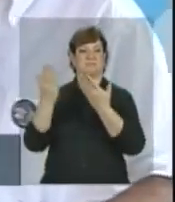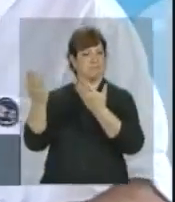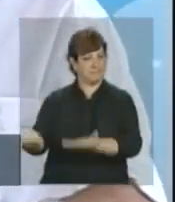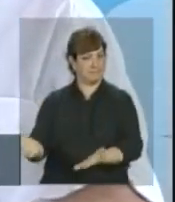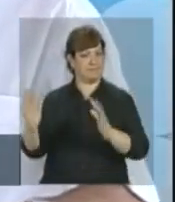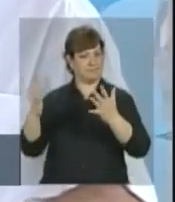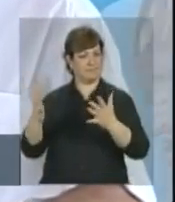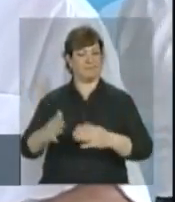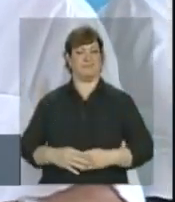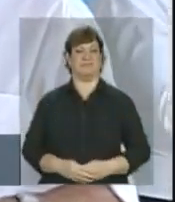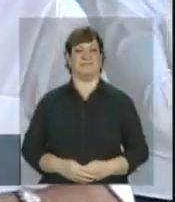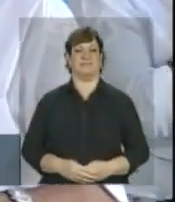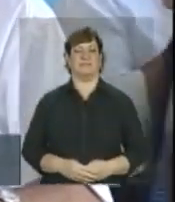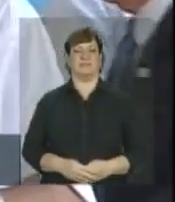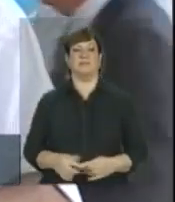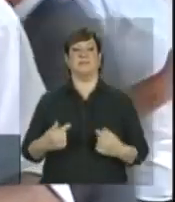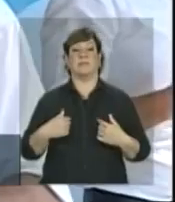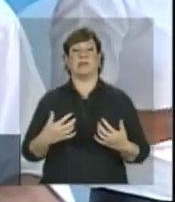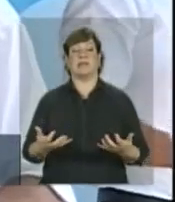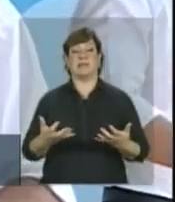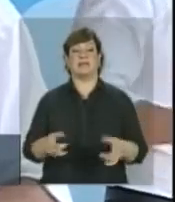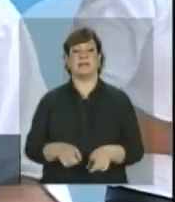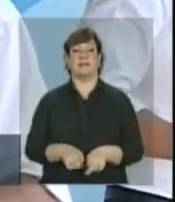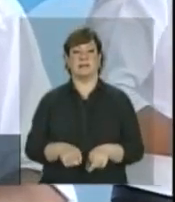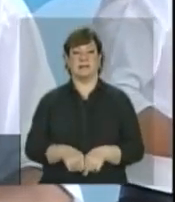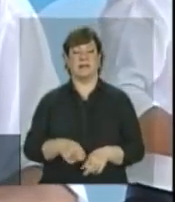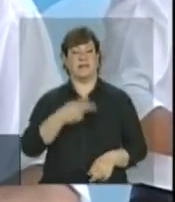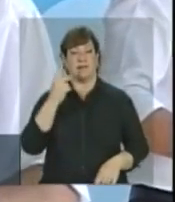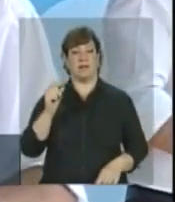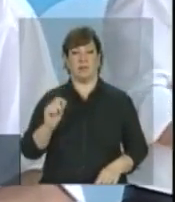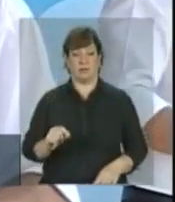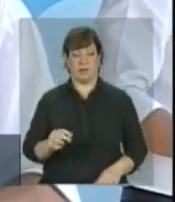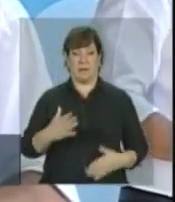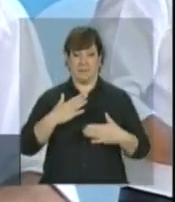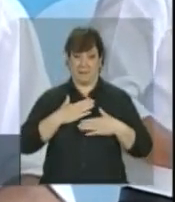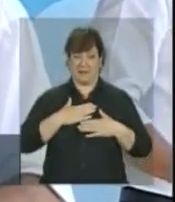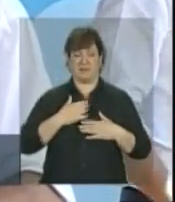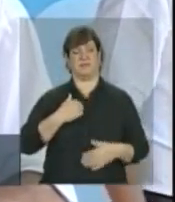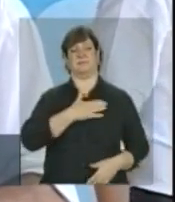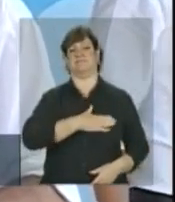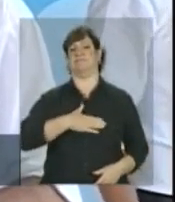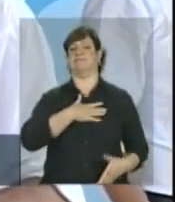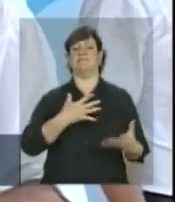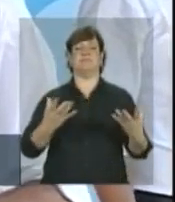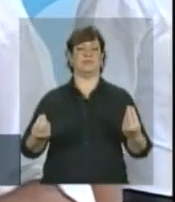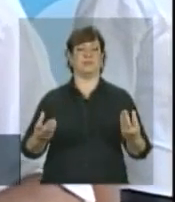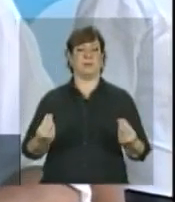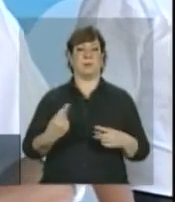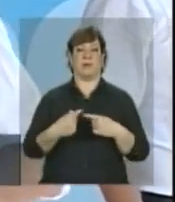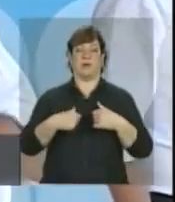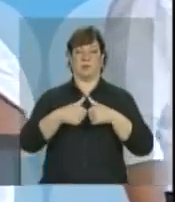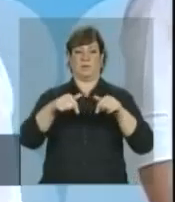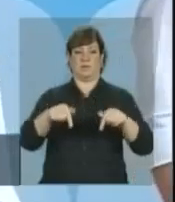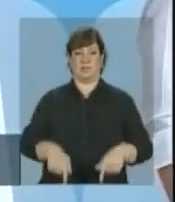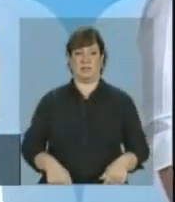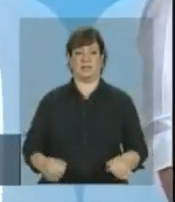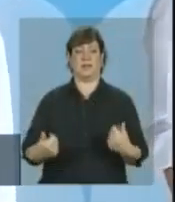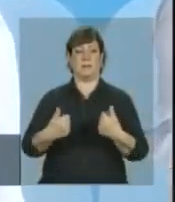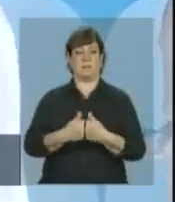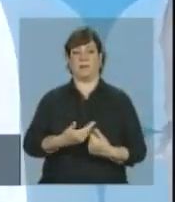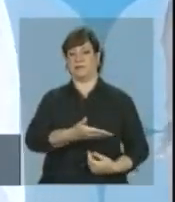ele. Queria dizer que, para mim, é uma honra muito grande poder estar aqui ao lado